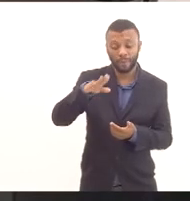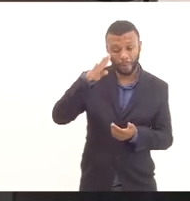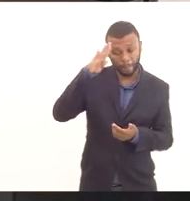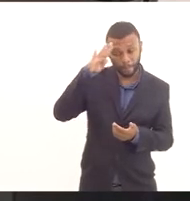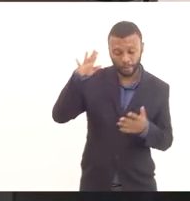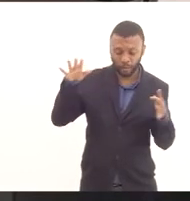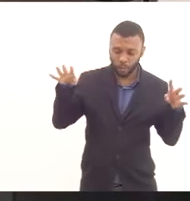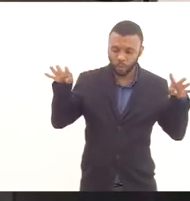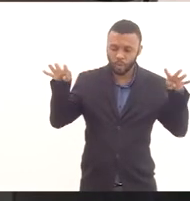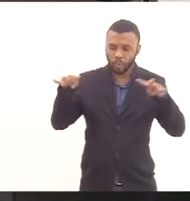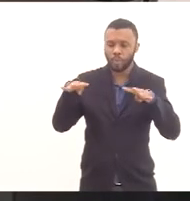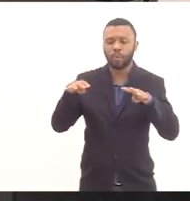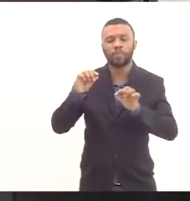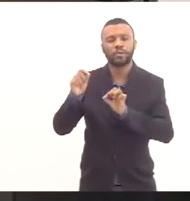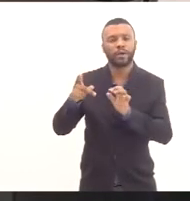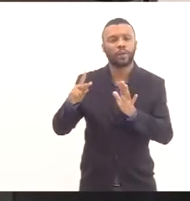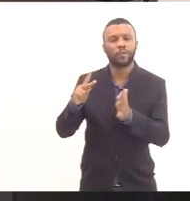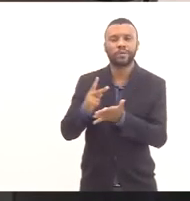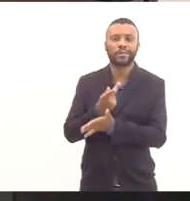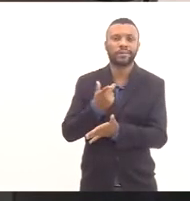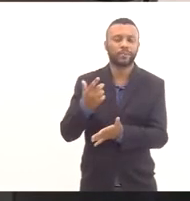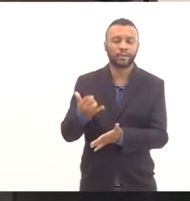da tragédia